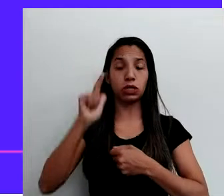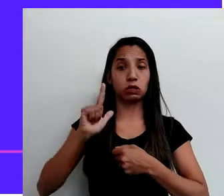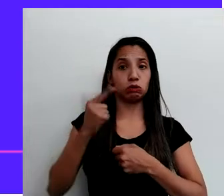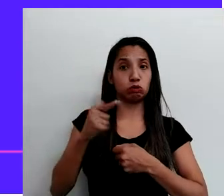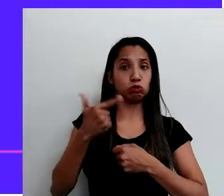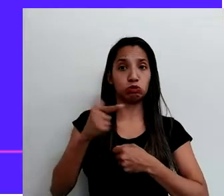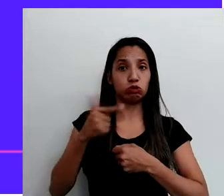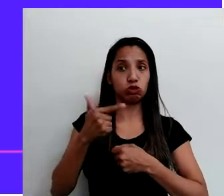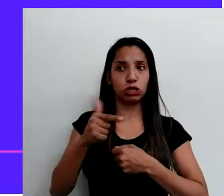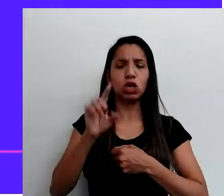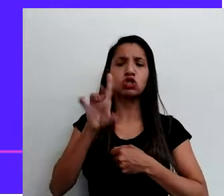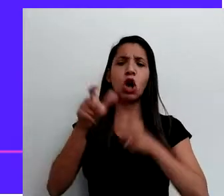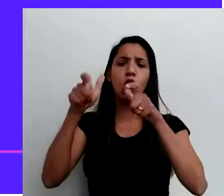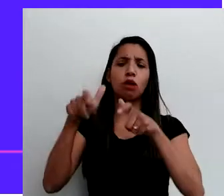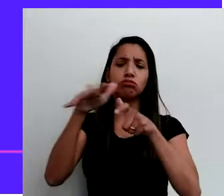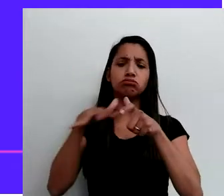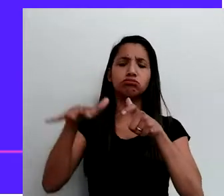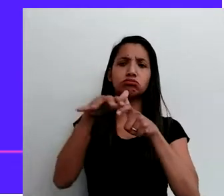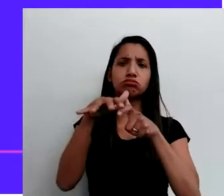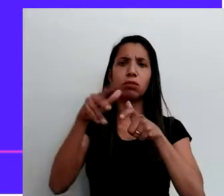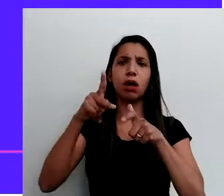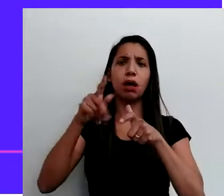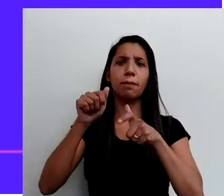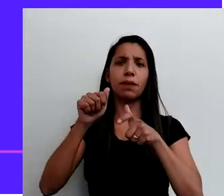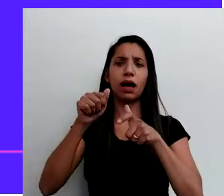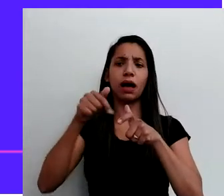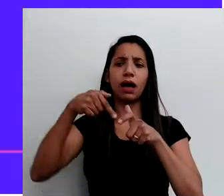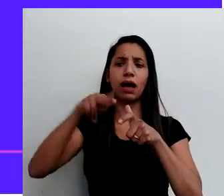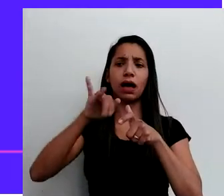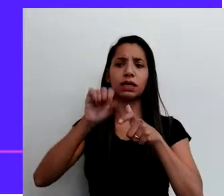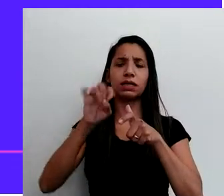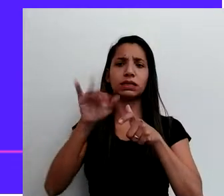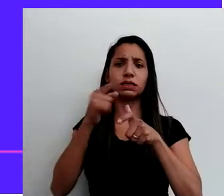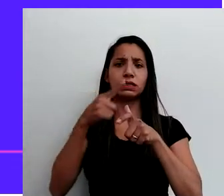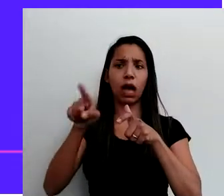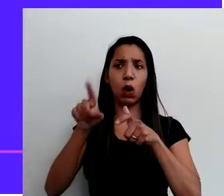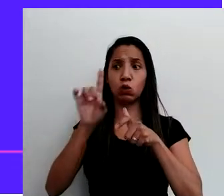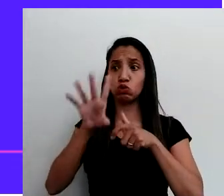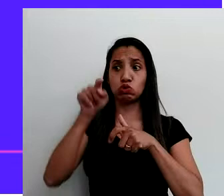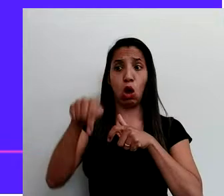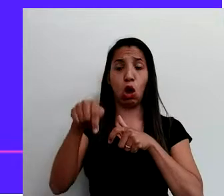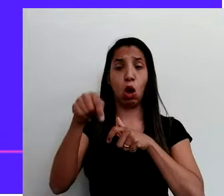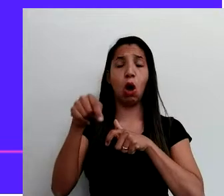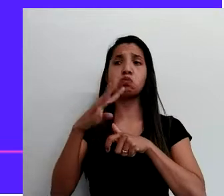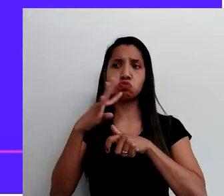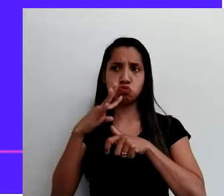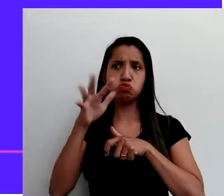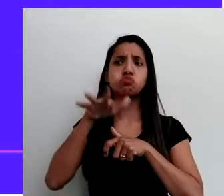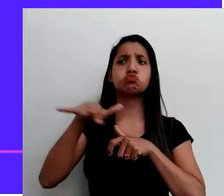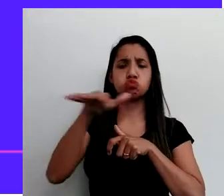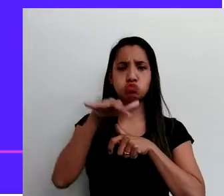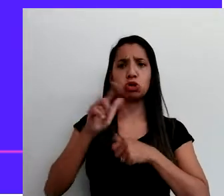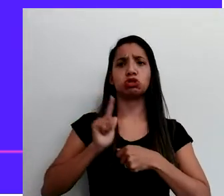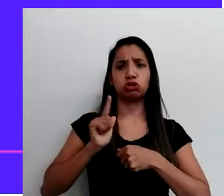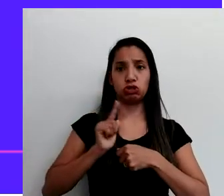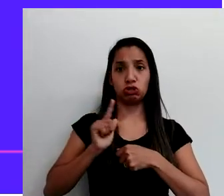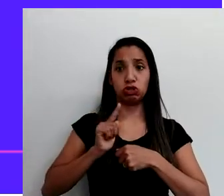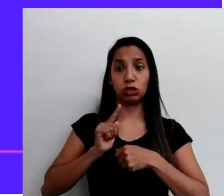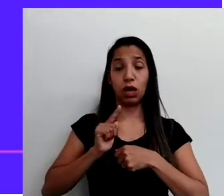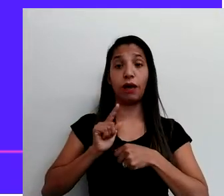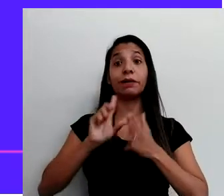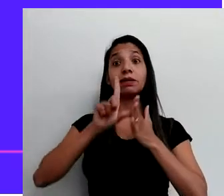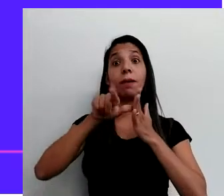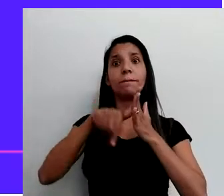que acompanham o que acontece ali naquela região, mas ela não era o que ela se tornou, né?